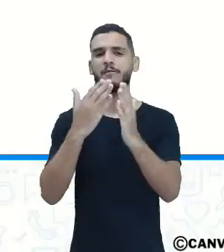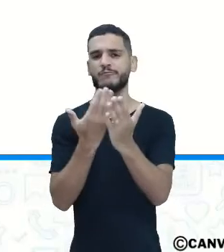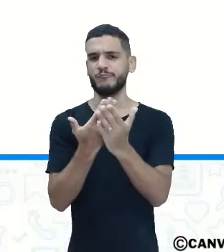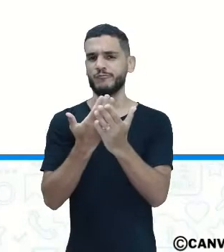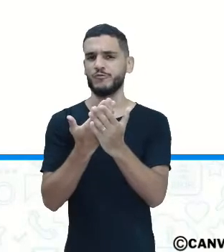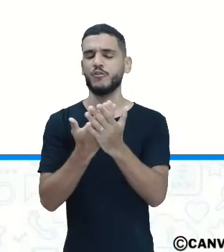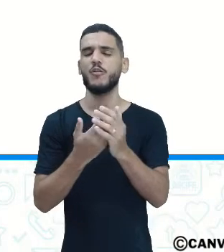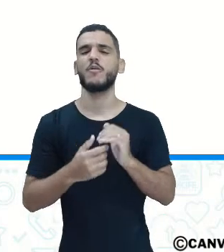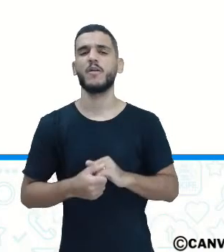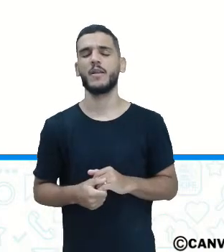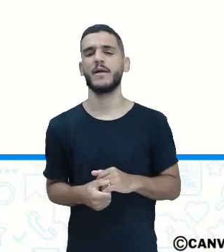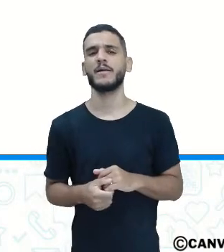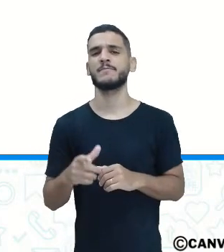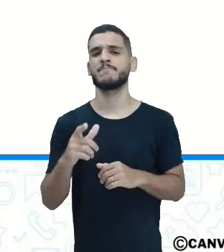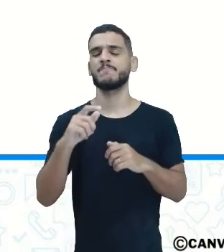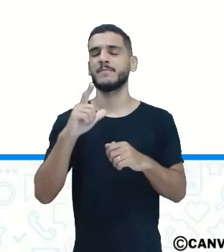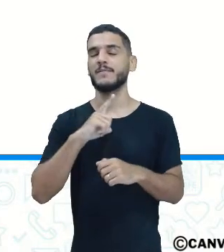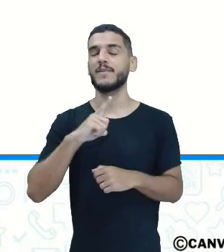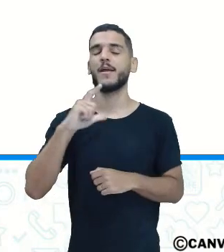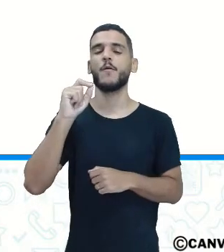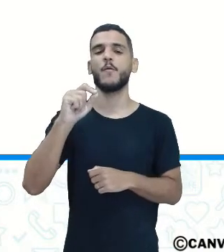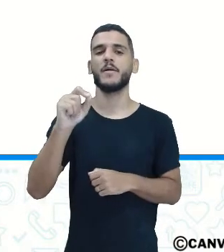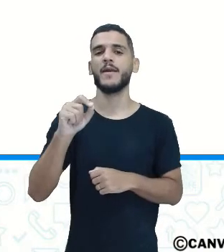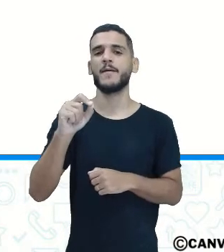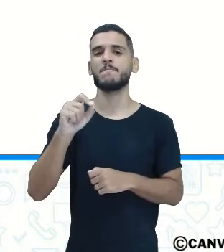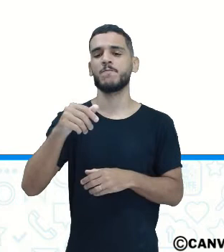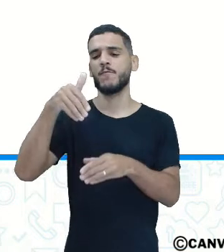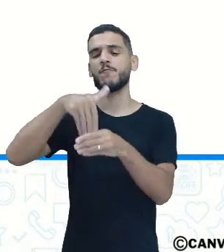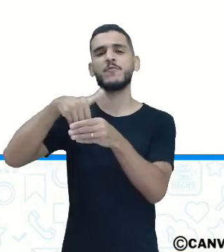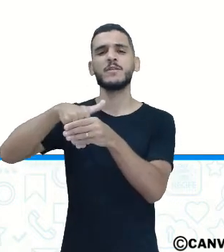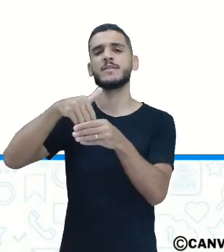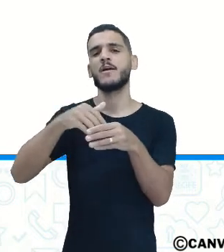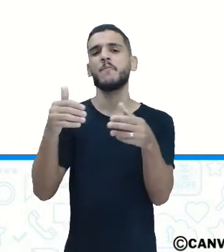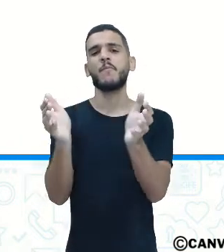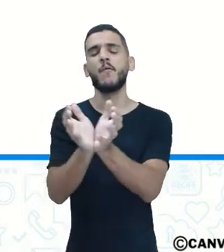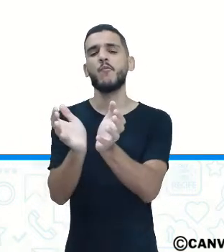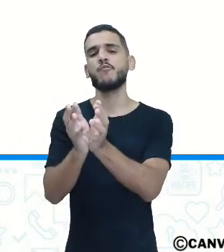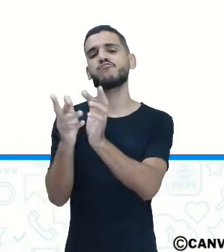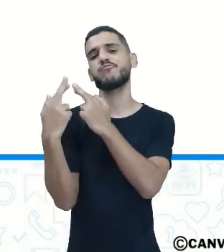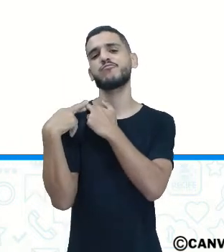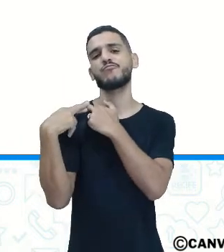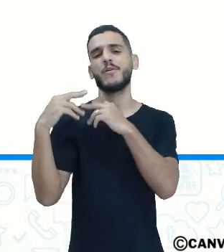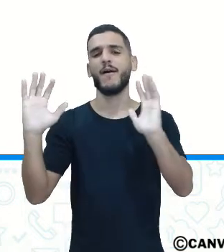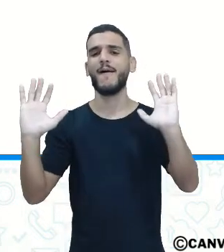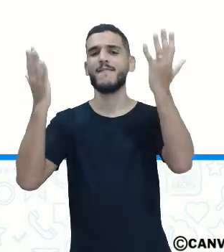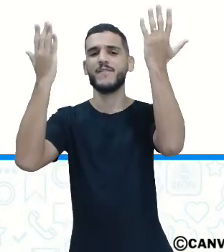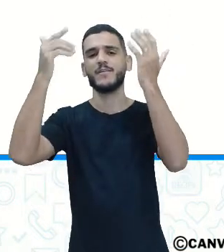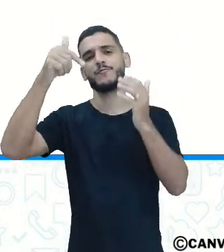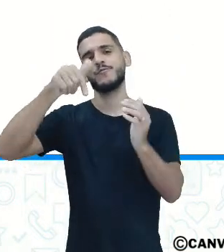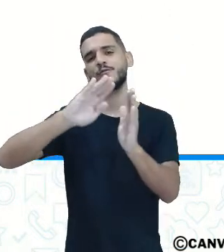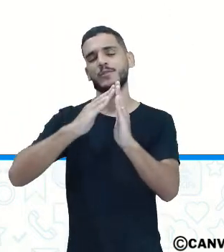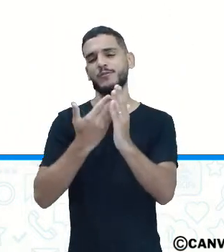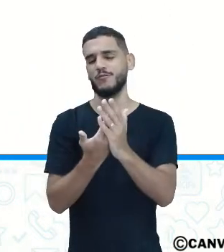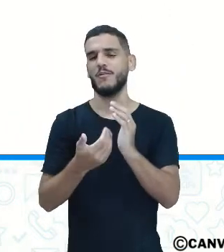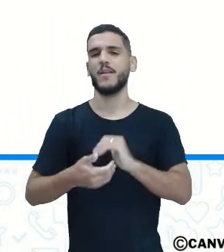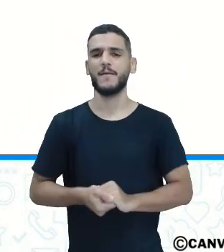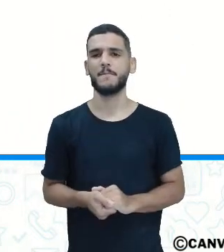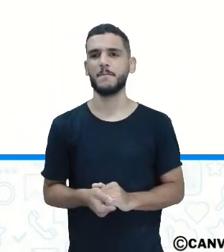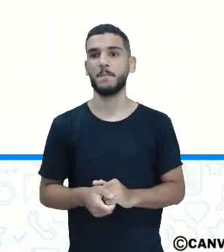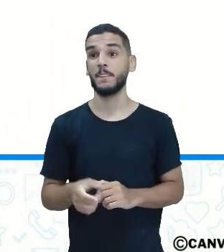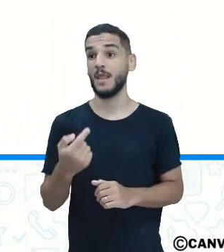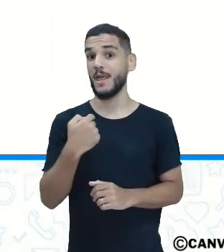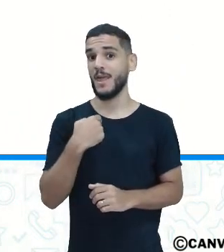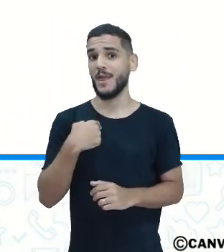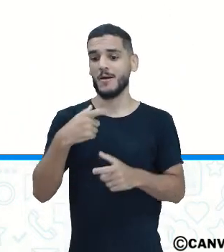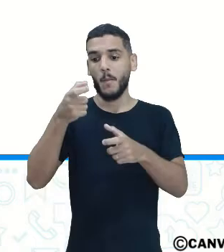eu estudo e que terá a votação para a eleição do Grêmio Estudantil. Então, estou afim, o meu